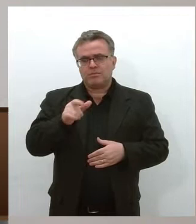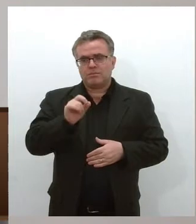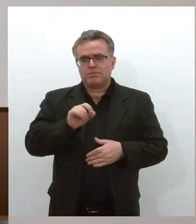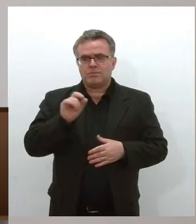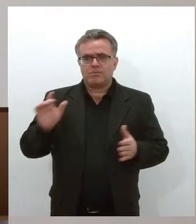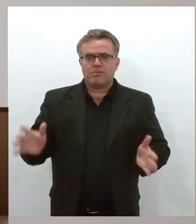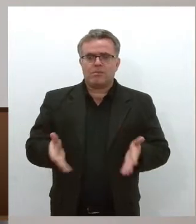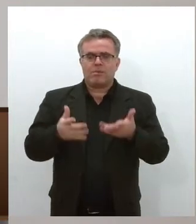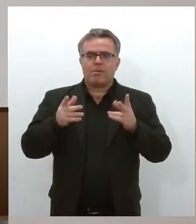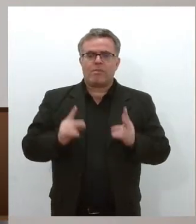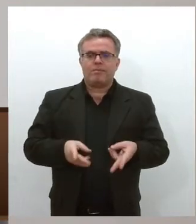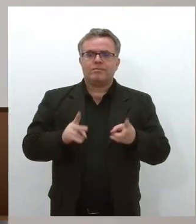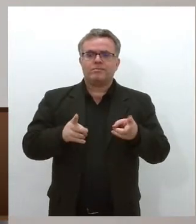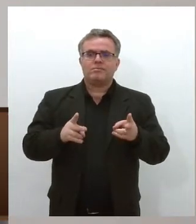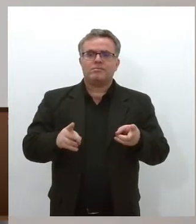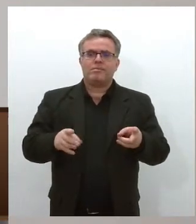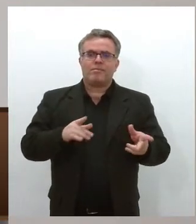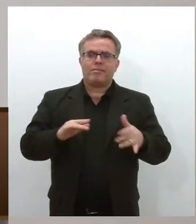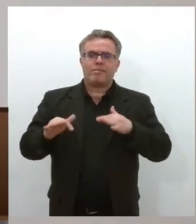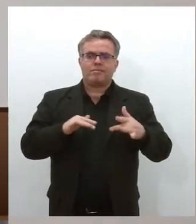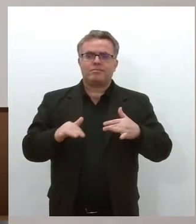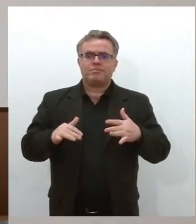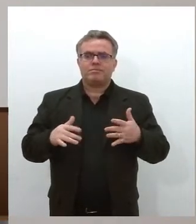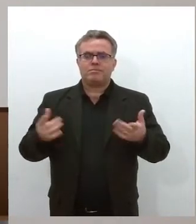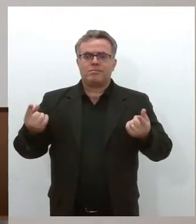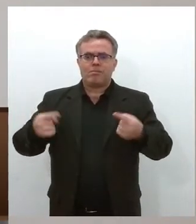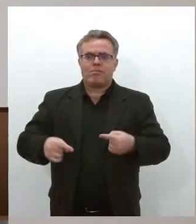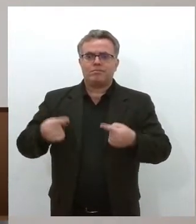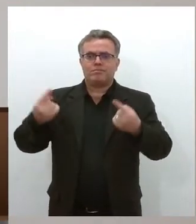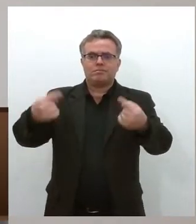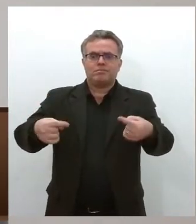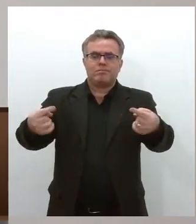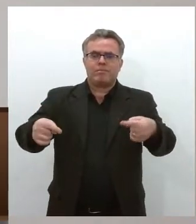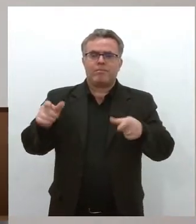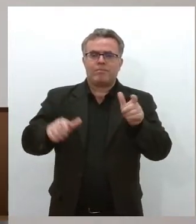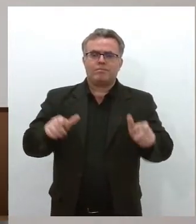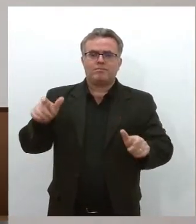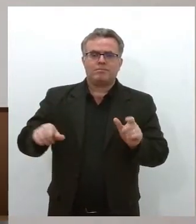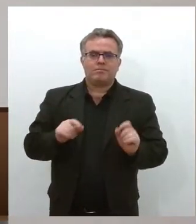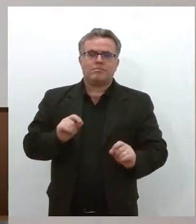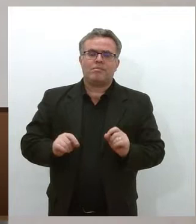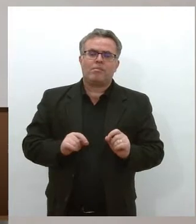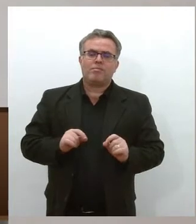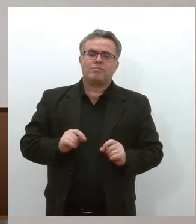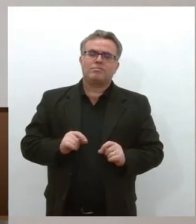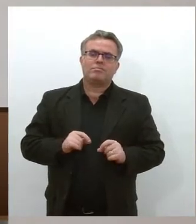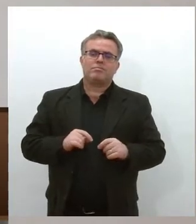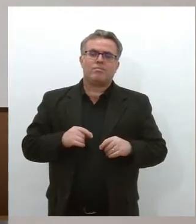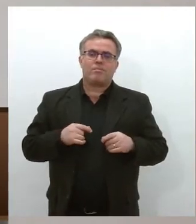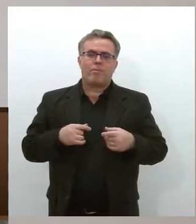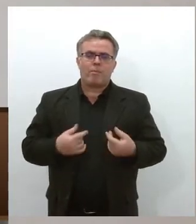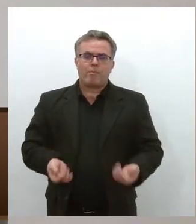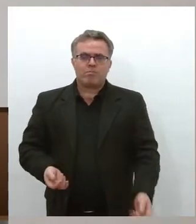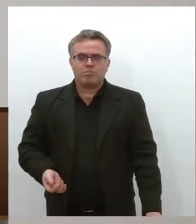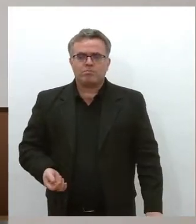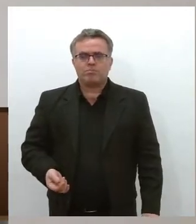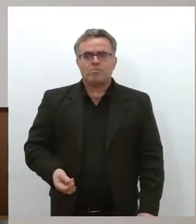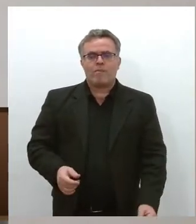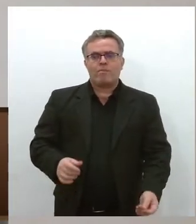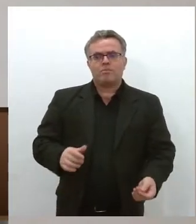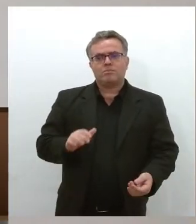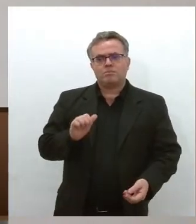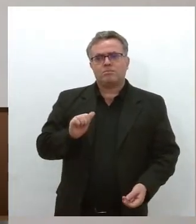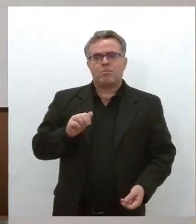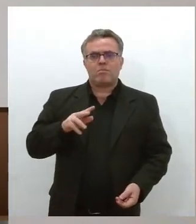política não é só apenas contra candidatas ou contra mulheres eleitas, mas contra jornalistas, contra ativistas,